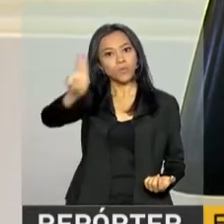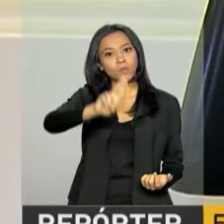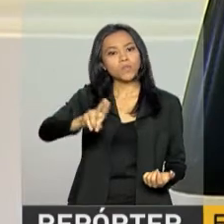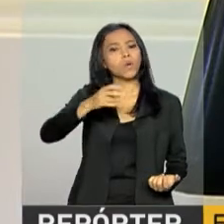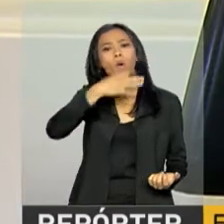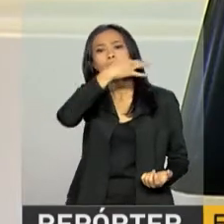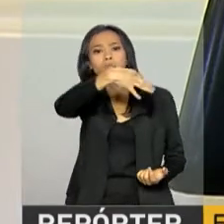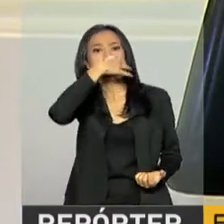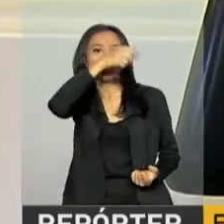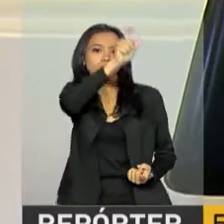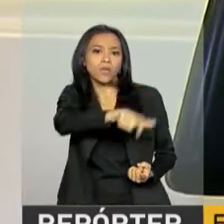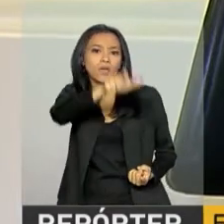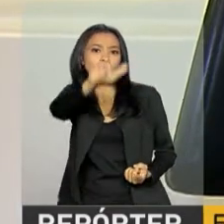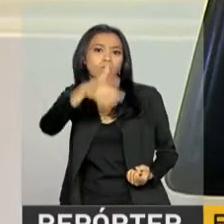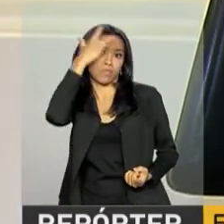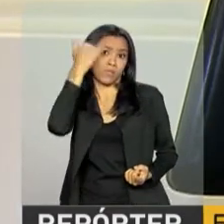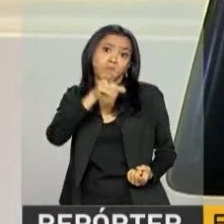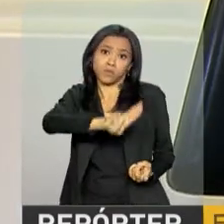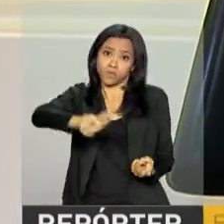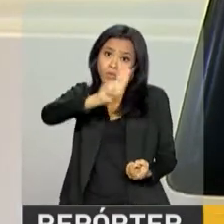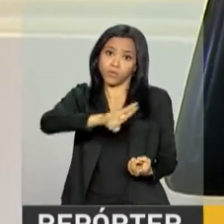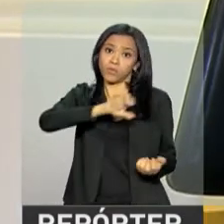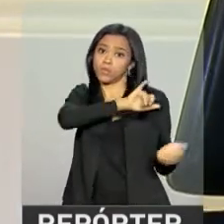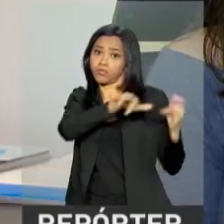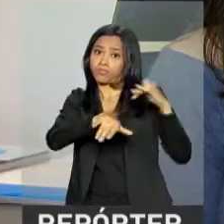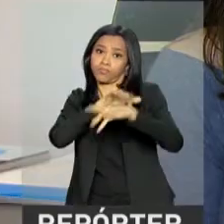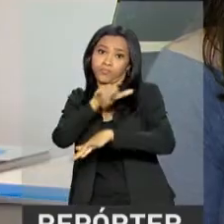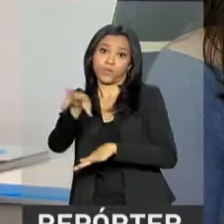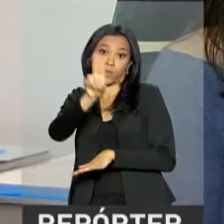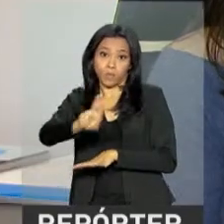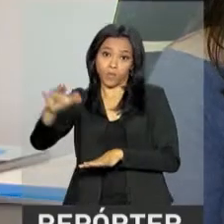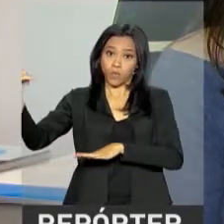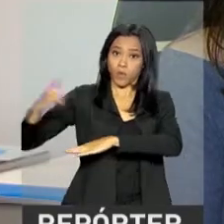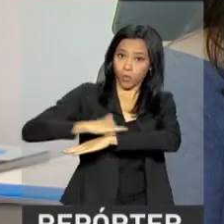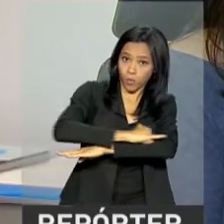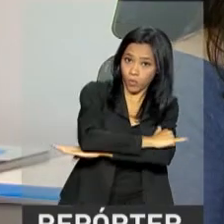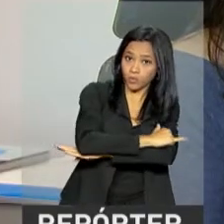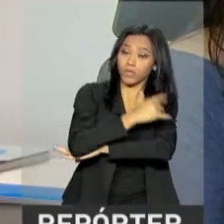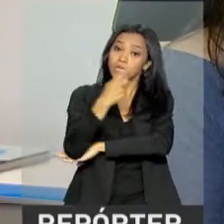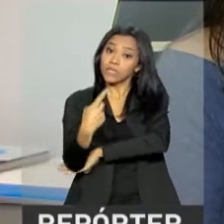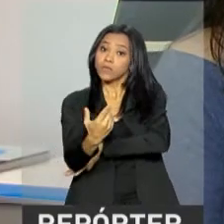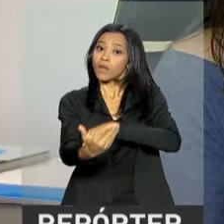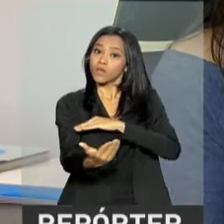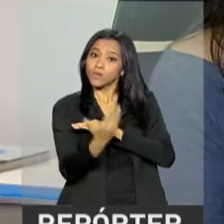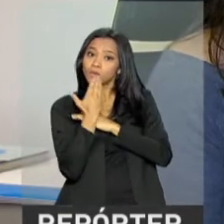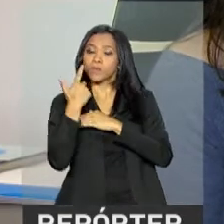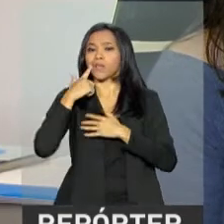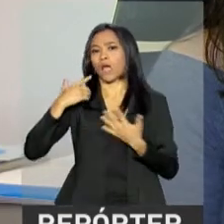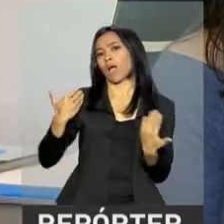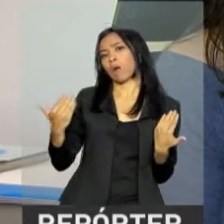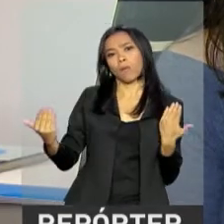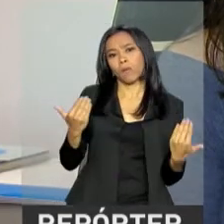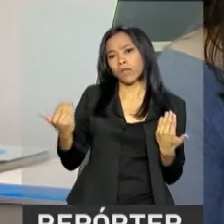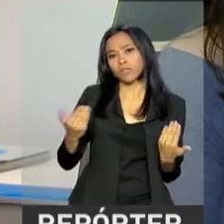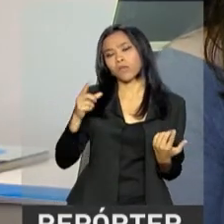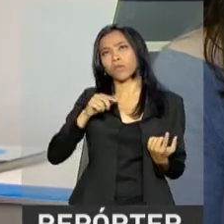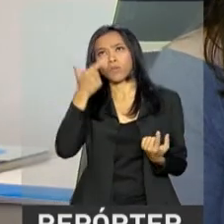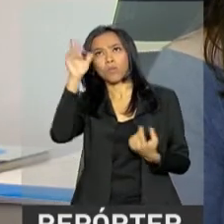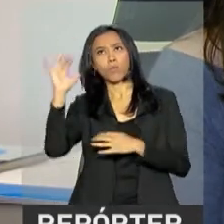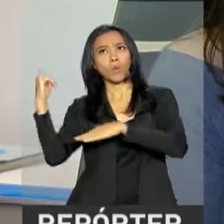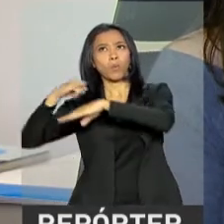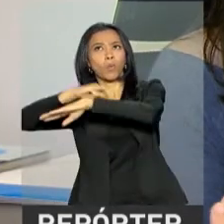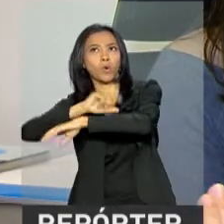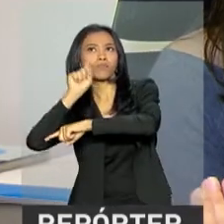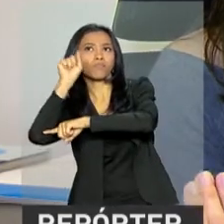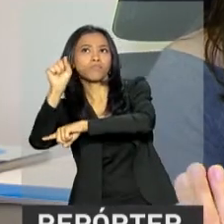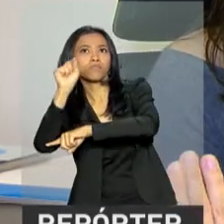passageiro relação ao serviço prestado em cada um com o outro isso possibilita tanto a comparação de um aeroporto com o outro pra ver